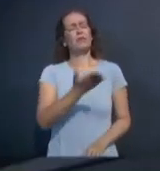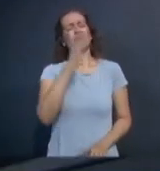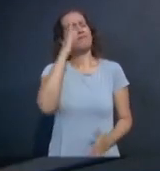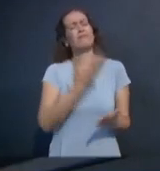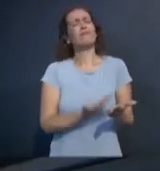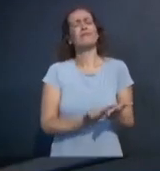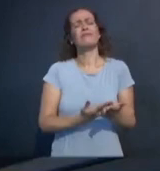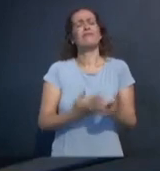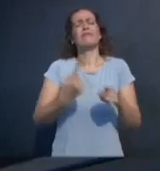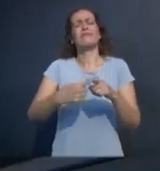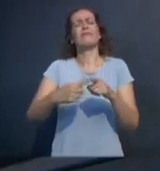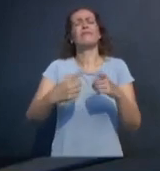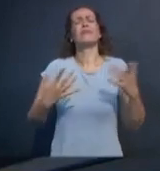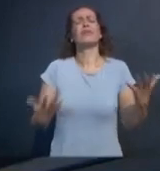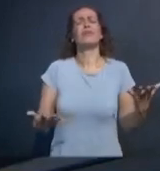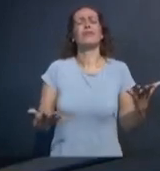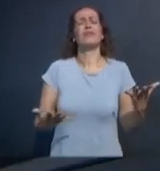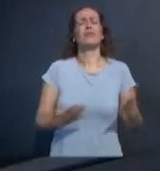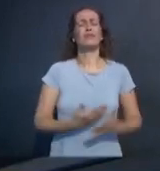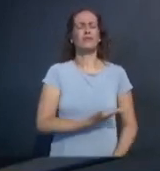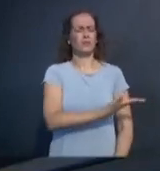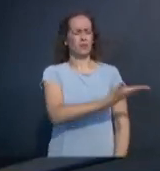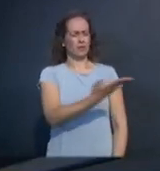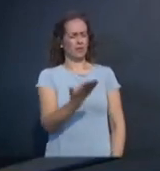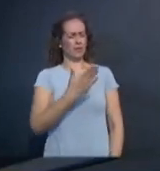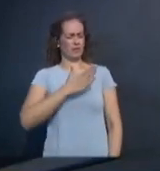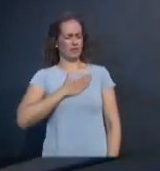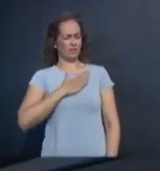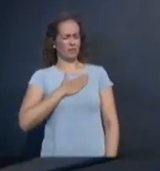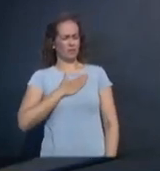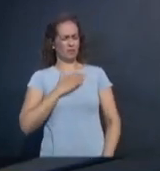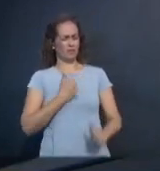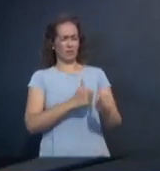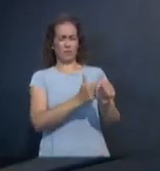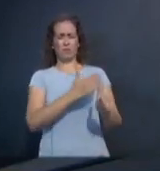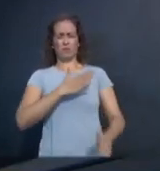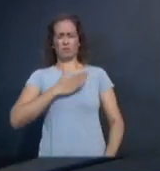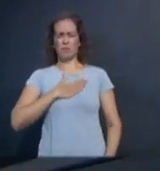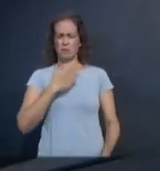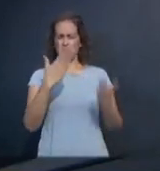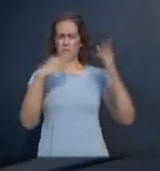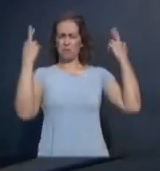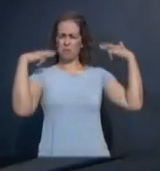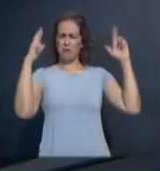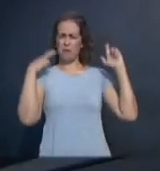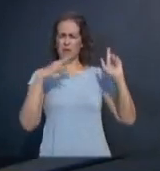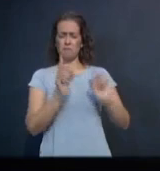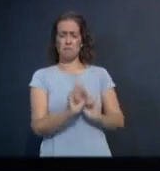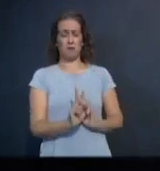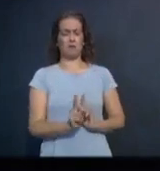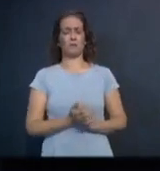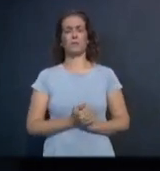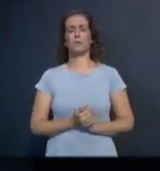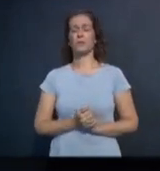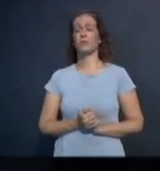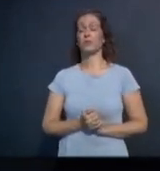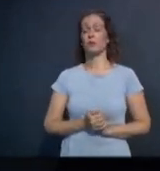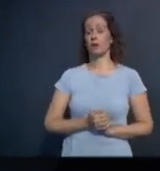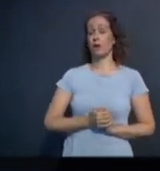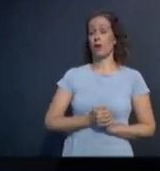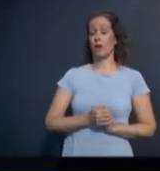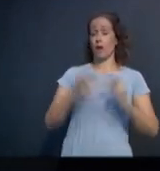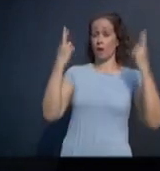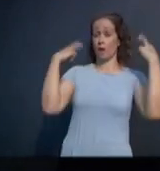quê? Porque não sois das minhas ovelhas. A ovelha conhece o